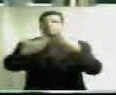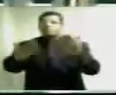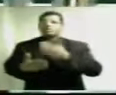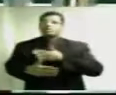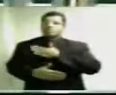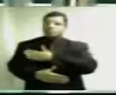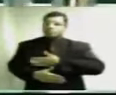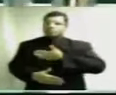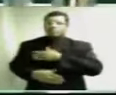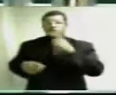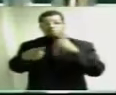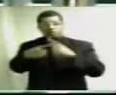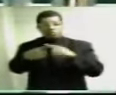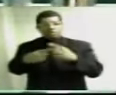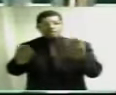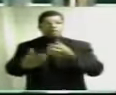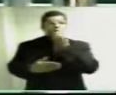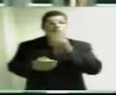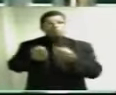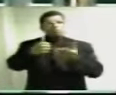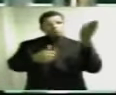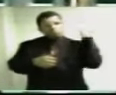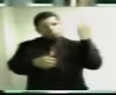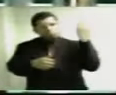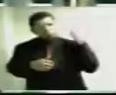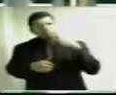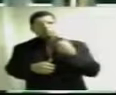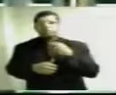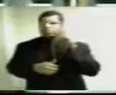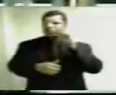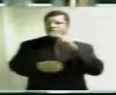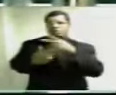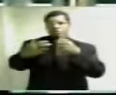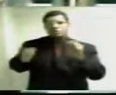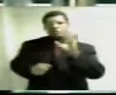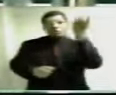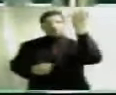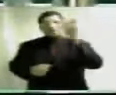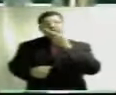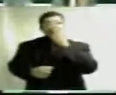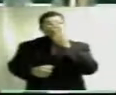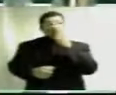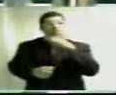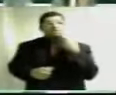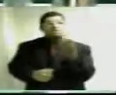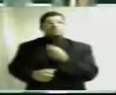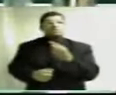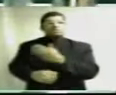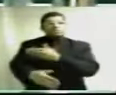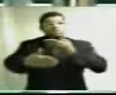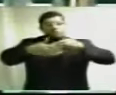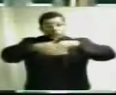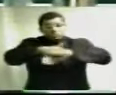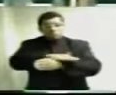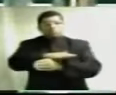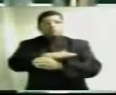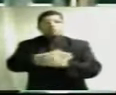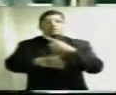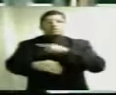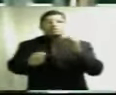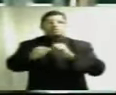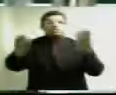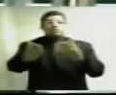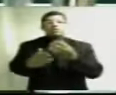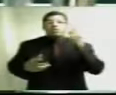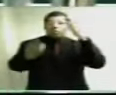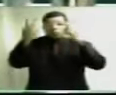minha satisfação, porque até bem pouco tempo, deputado Marcelo Ramos, a gente via as coisas acontecendo, parecia que nós nos acostumávamos, que